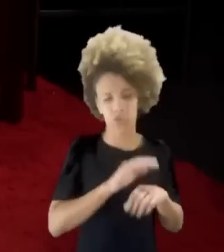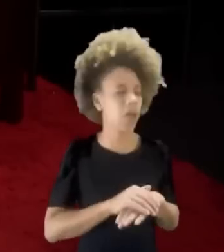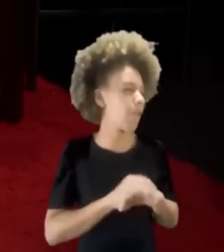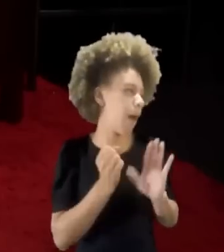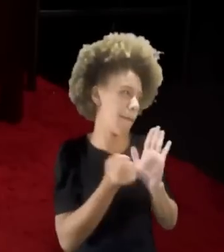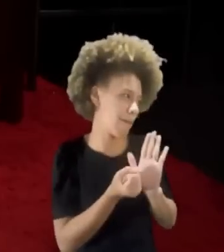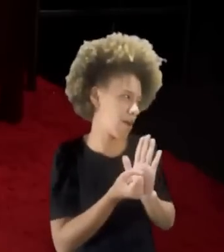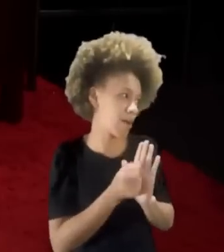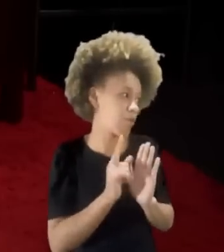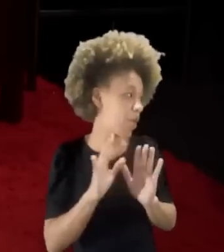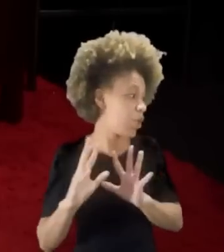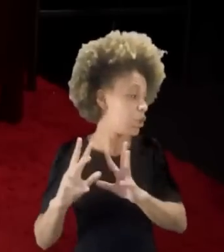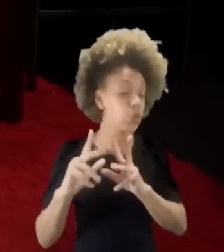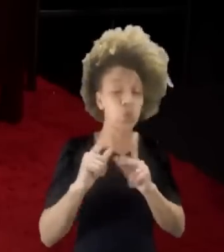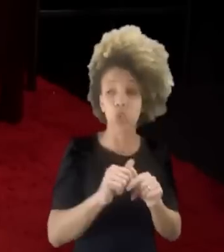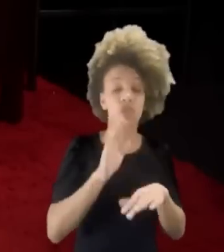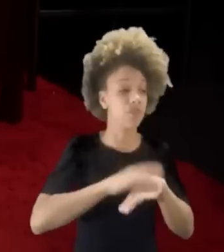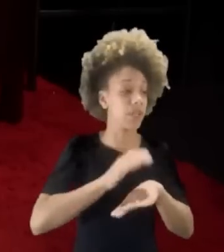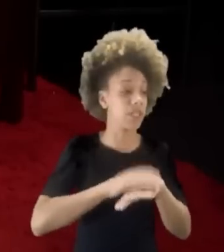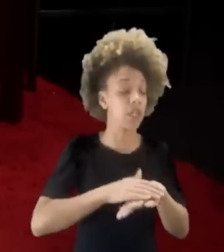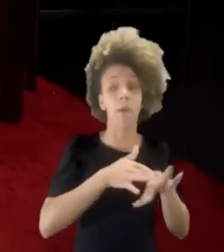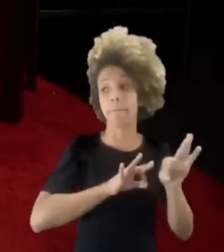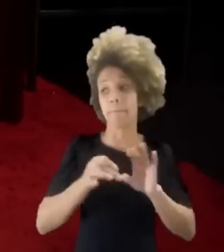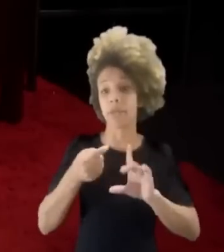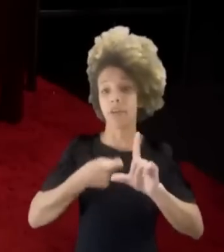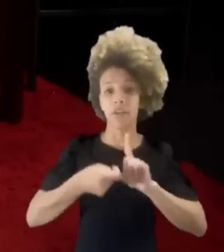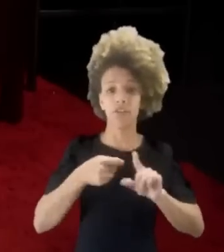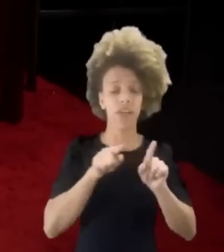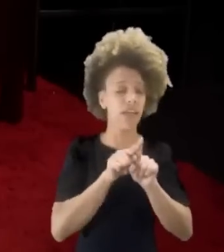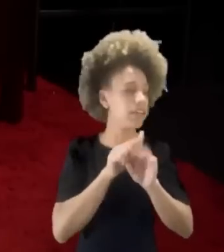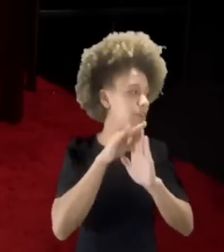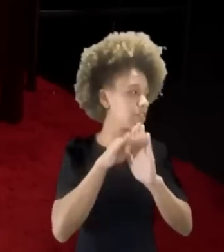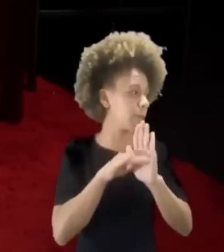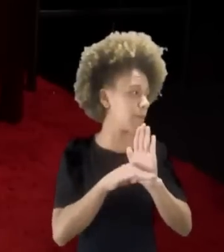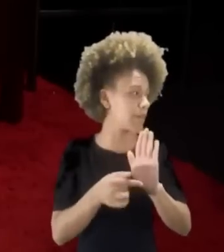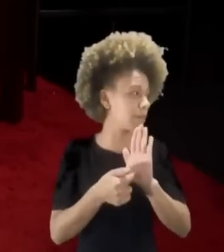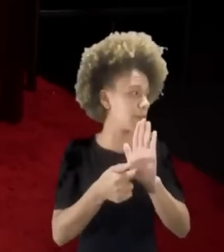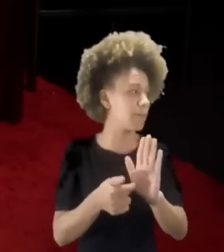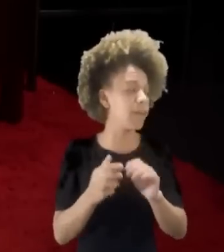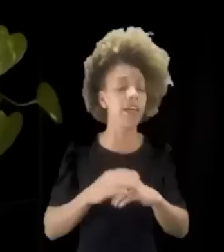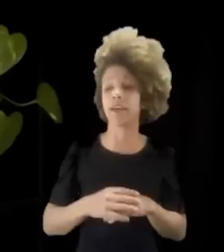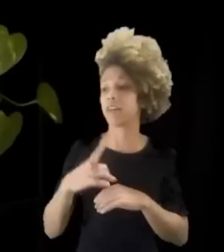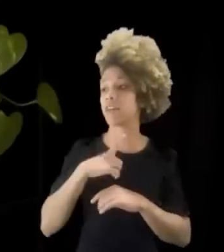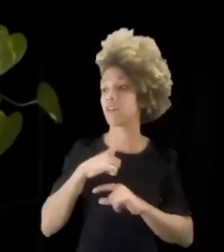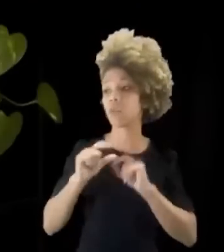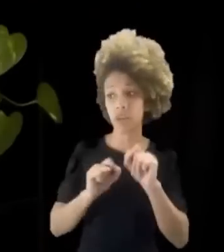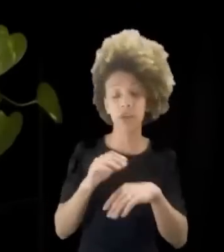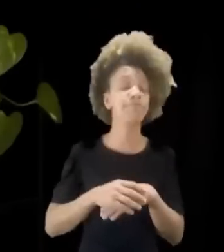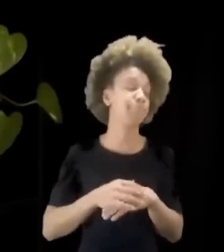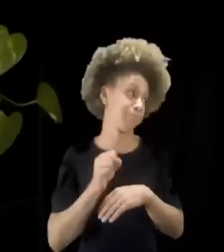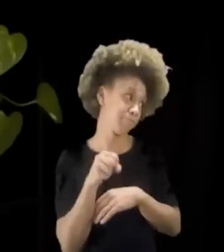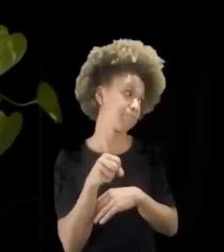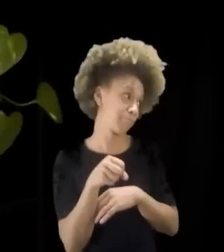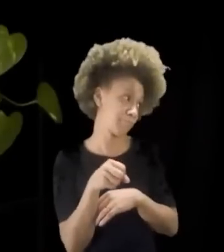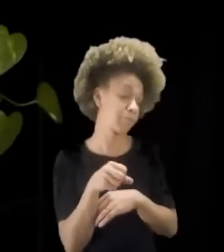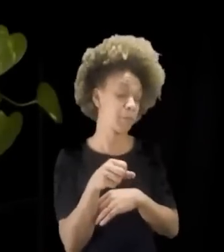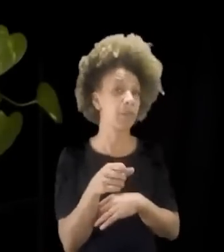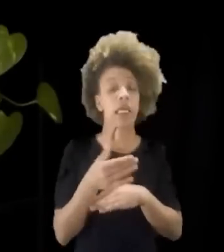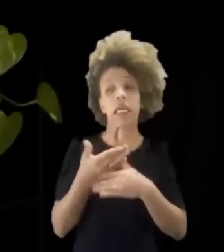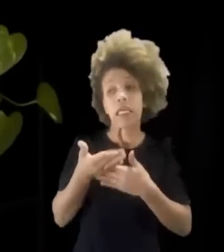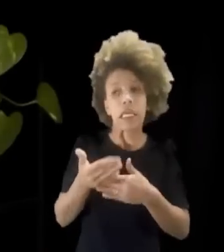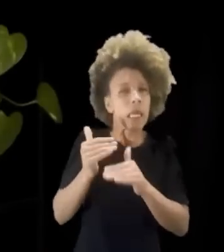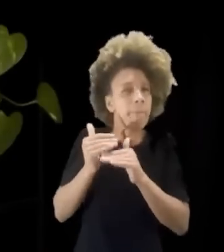todo mundo tá fazendo esse esquema a lógica da urbanização porque você tem você tem um padrão e esse padrão Deve ser